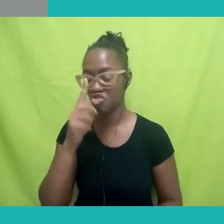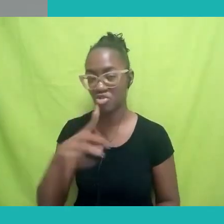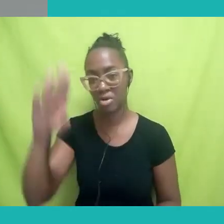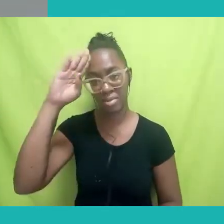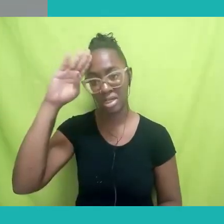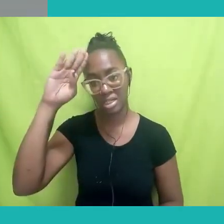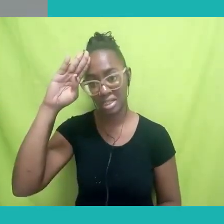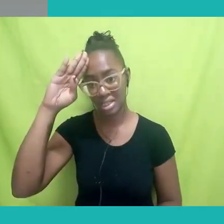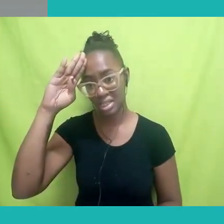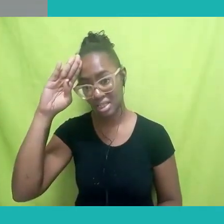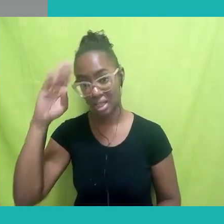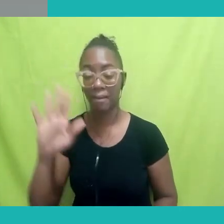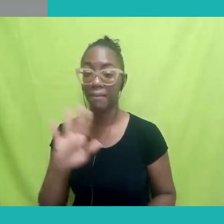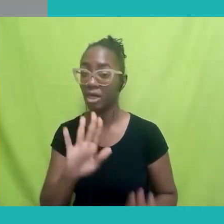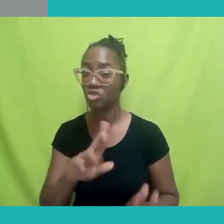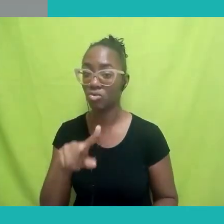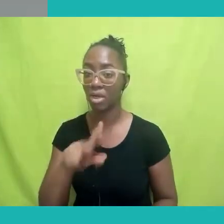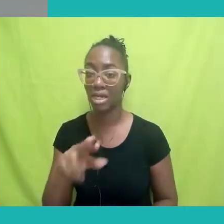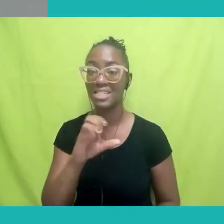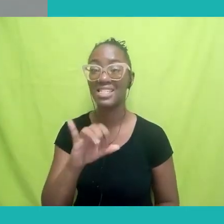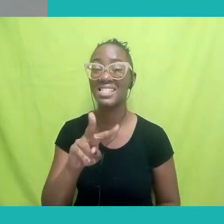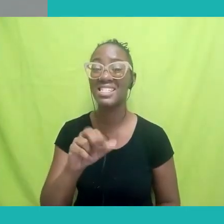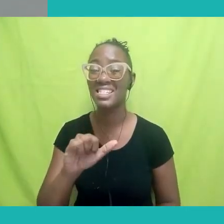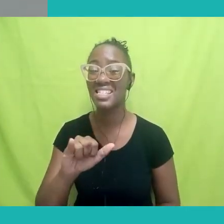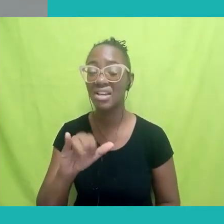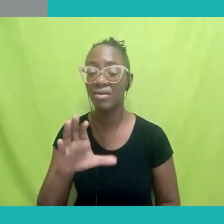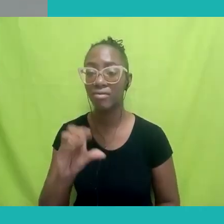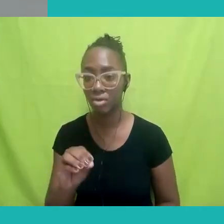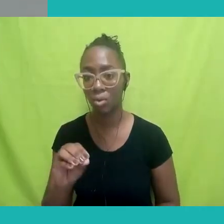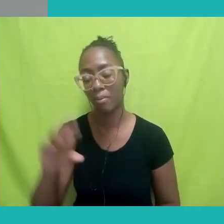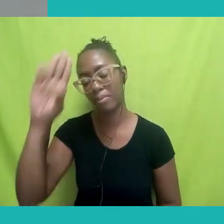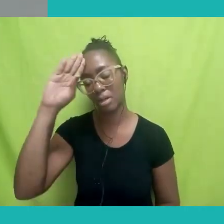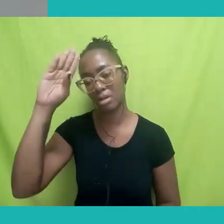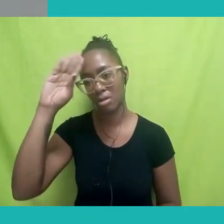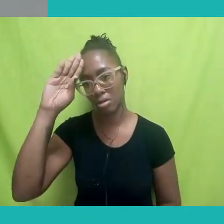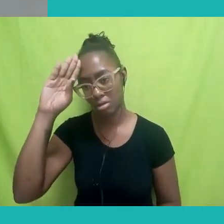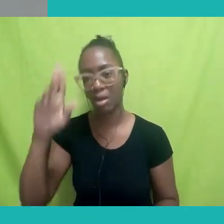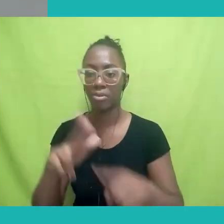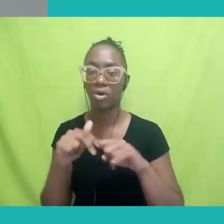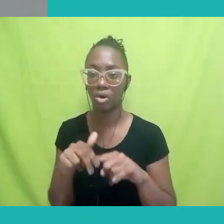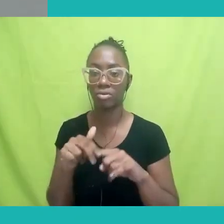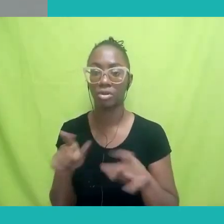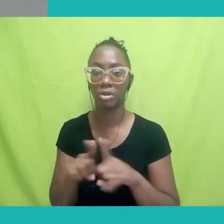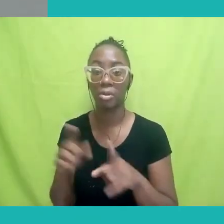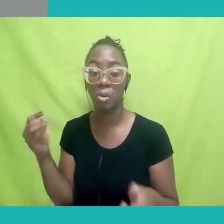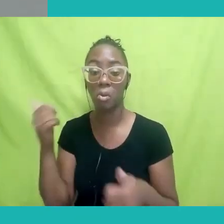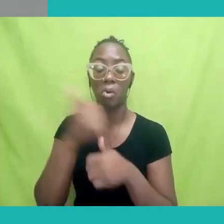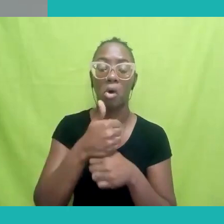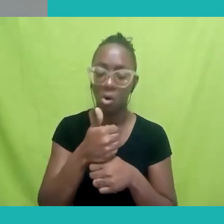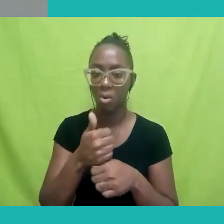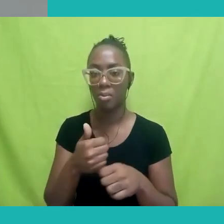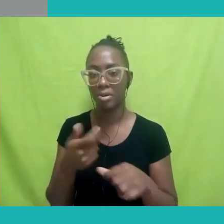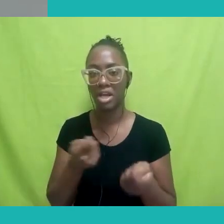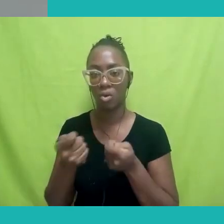ditadura cívico-militar, porque a gente ali tinha, na verdade, um golpe econômico também, né, que foi implementado. Então,